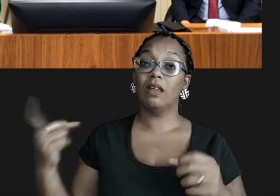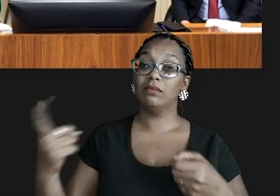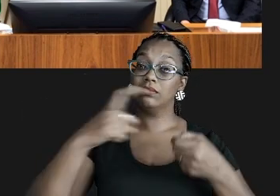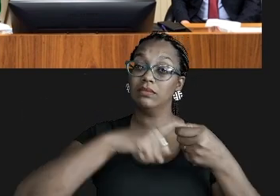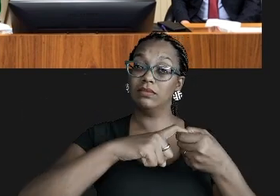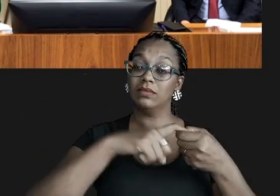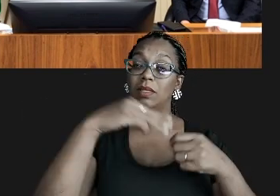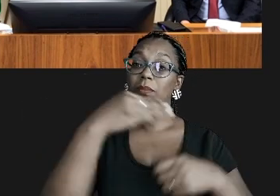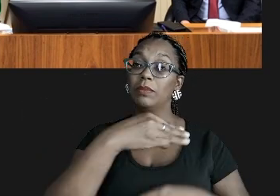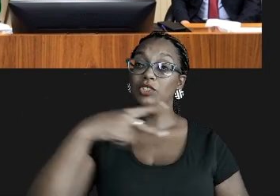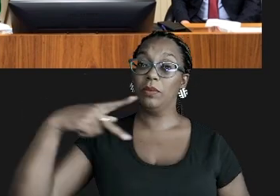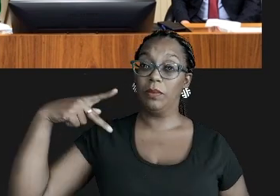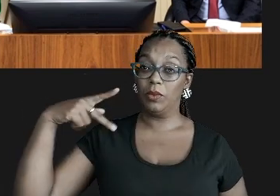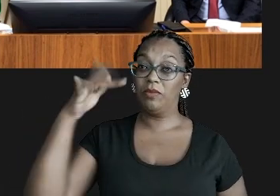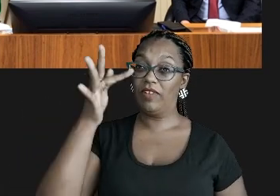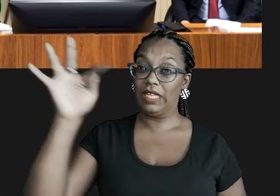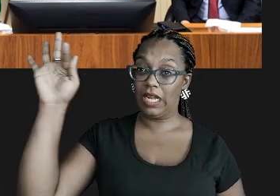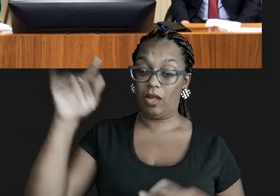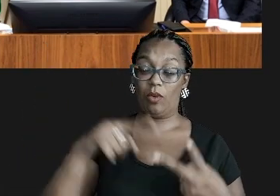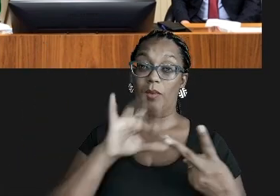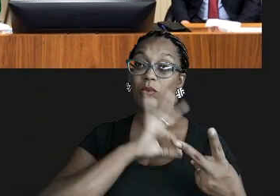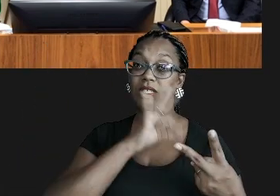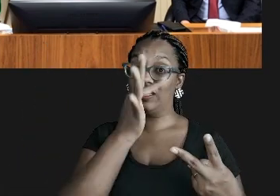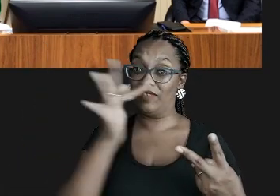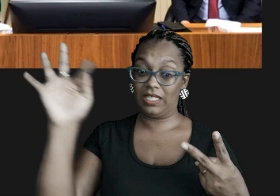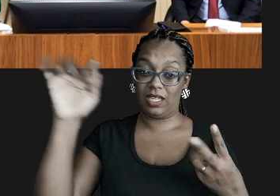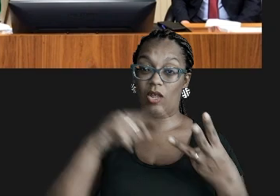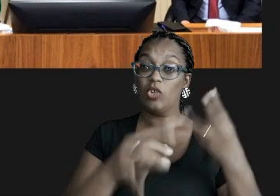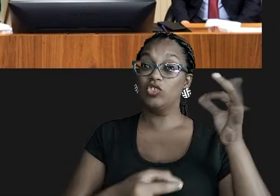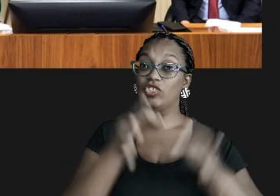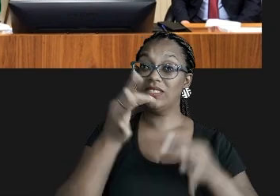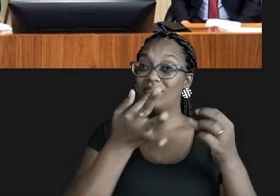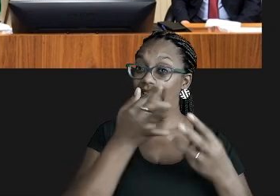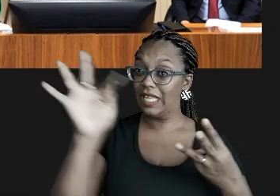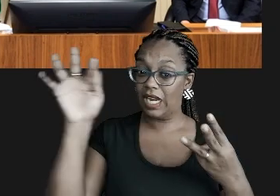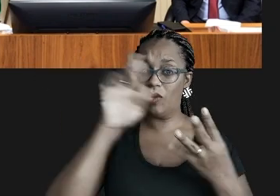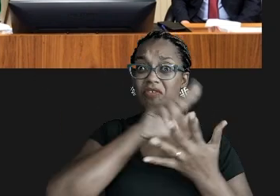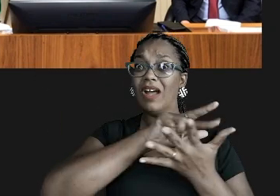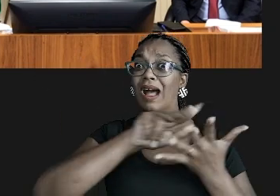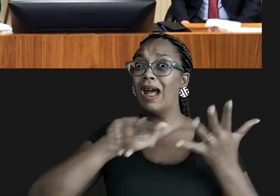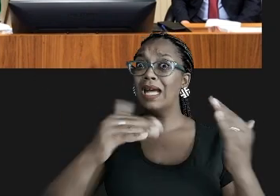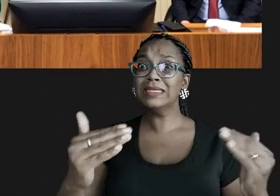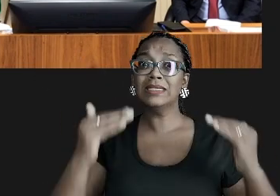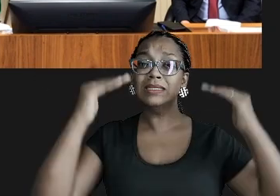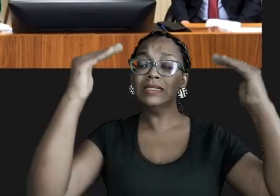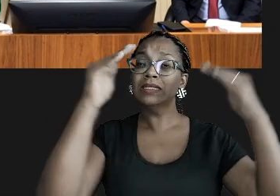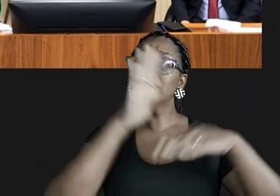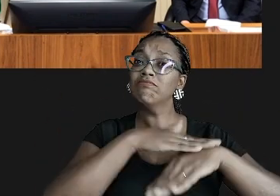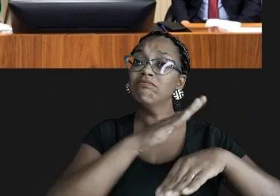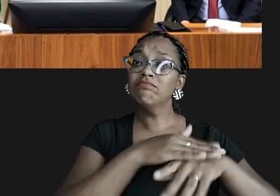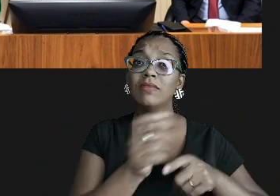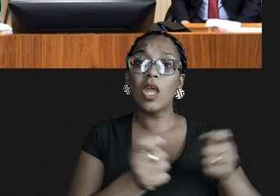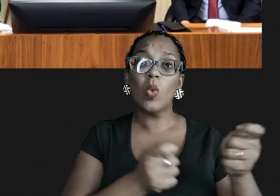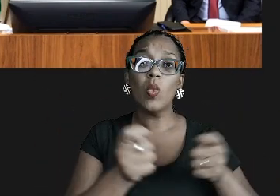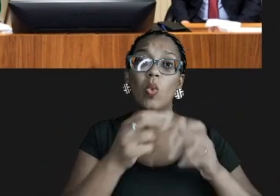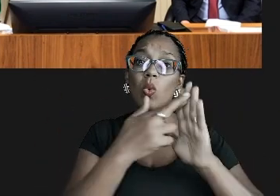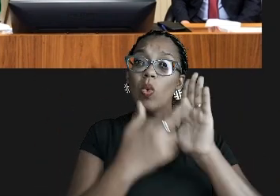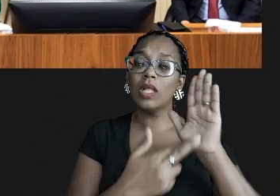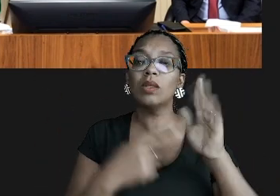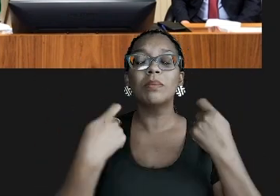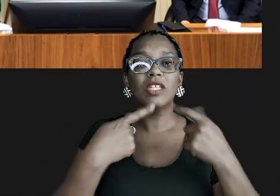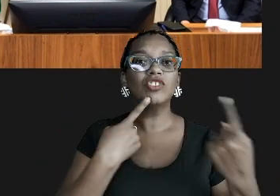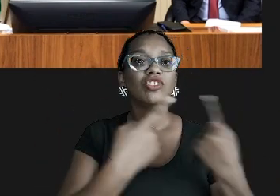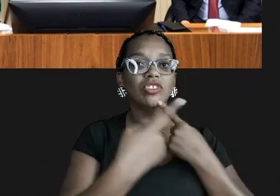com o Ministério Público Federal com a Polícia Federal com a justiça federal com vários órgãos de auto-regulação é tempo de